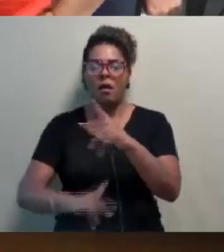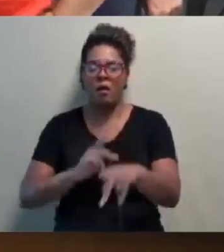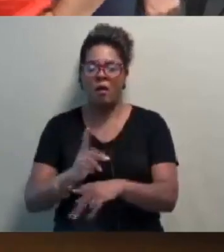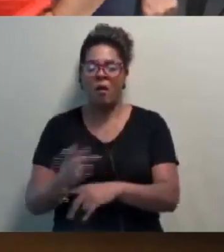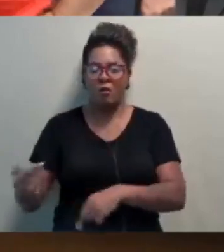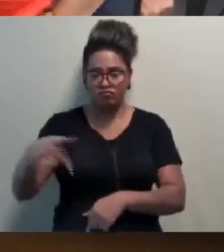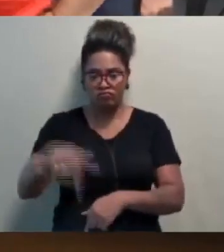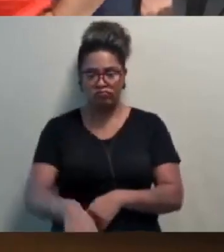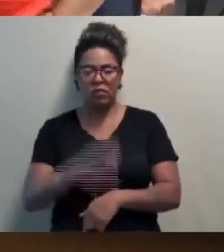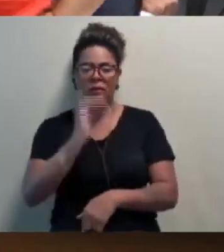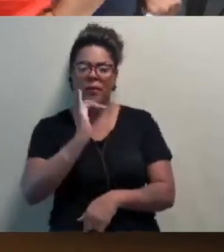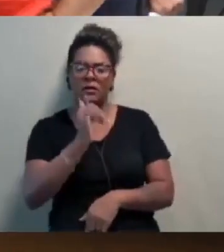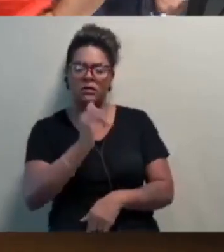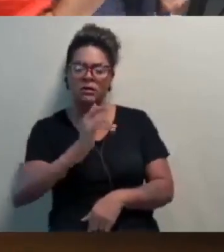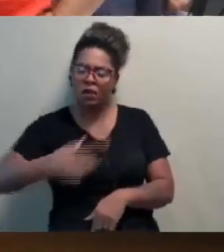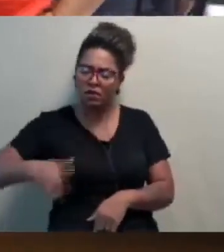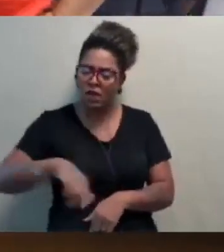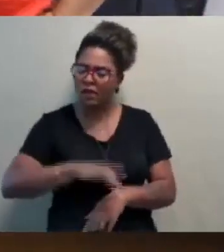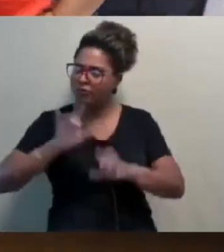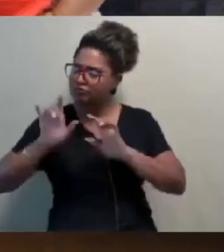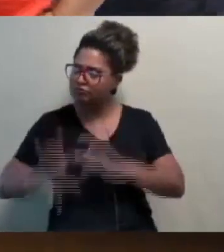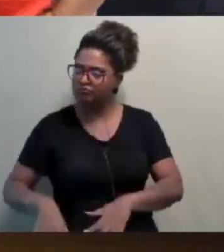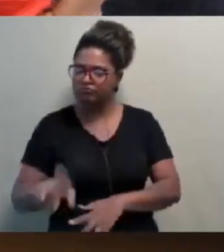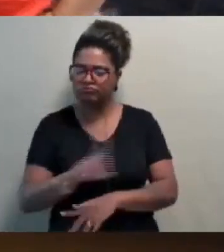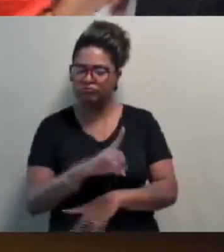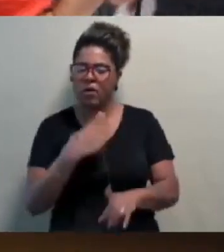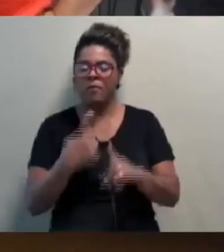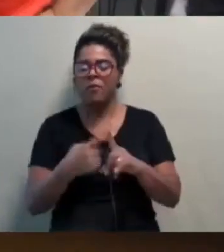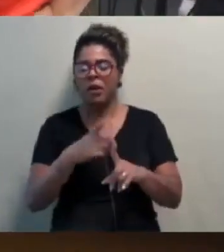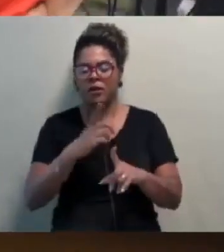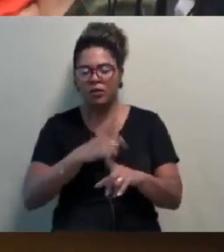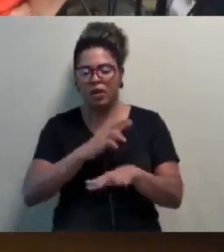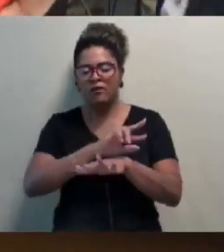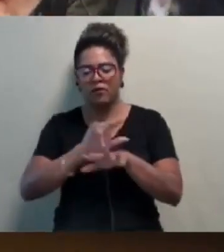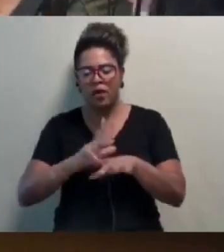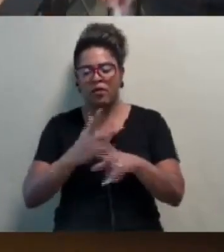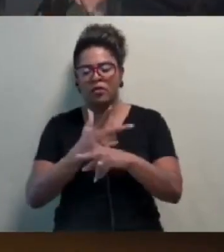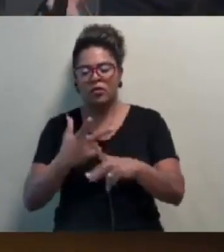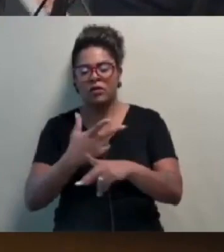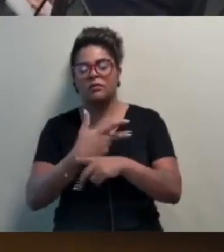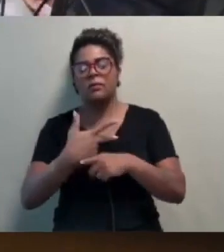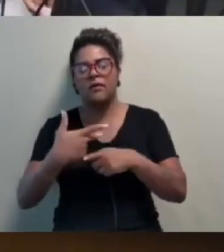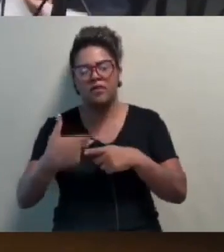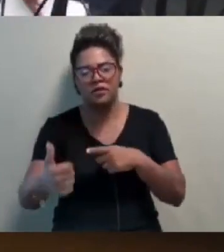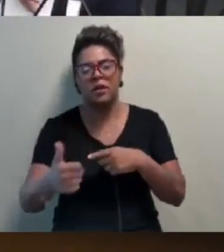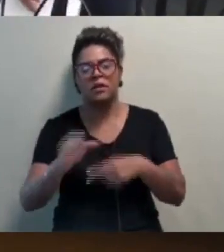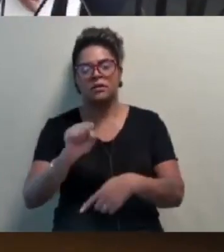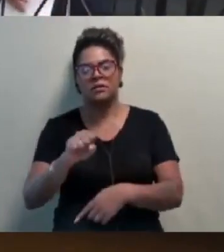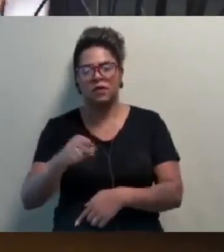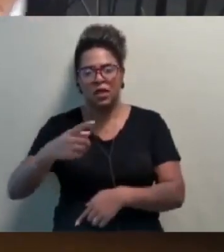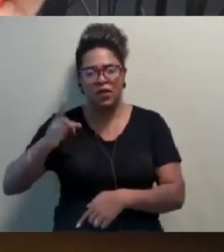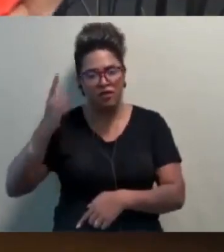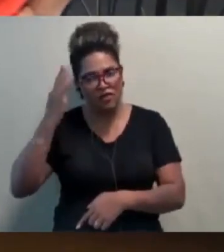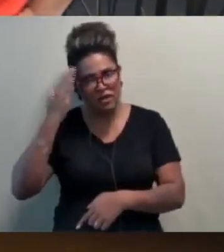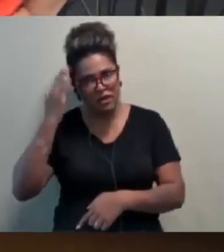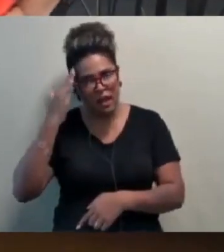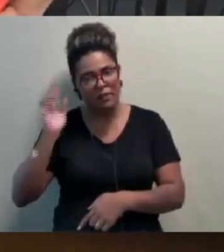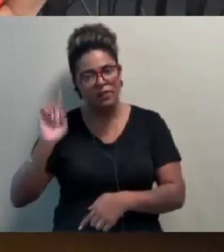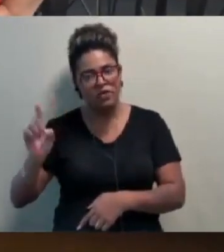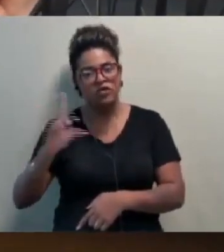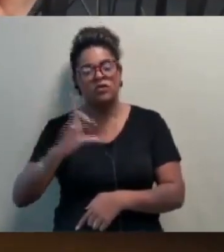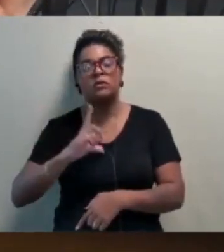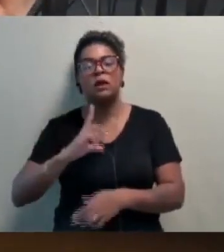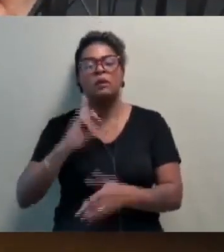desistir, porque ainda tem luta para vencer, ainda tem batalha para vencer. E eles sabem disso, eles sabem do compromisso dessa